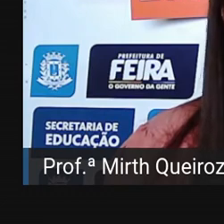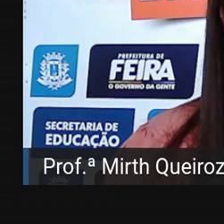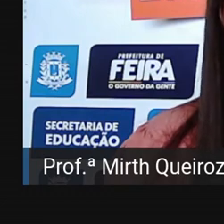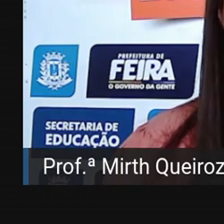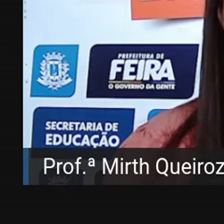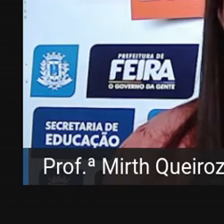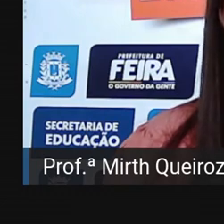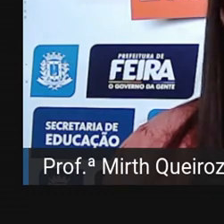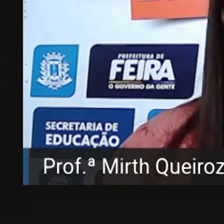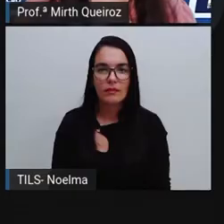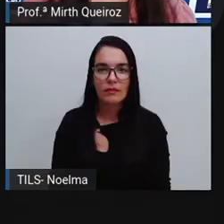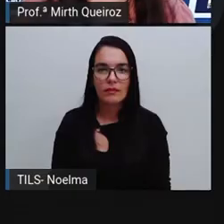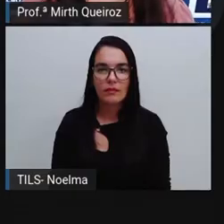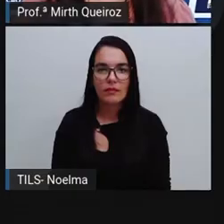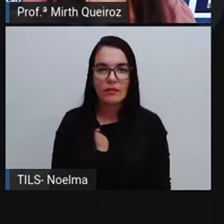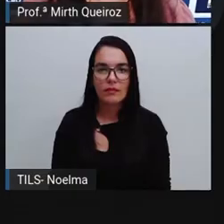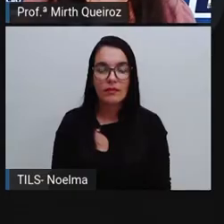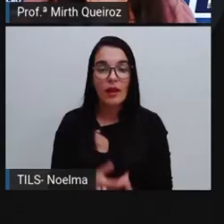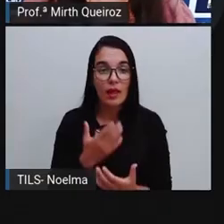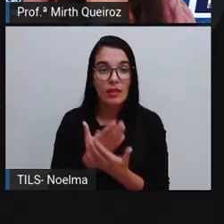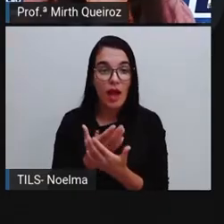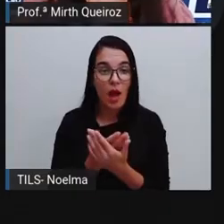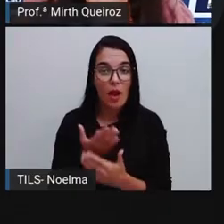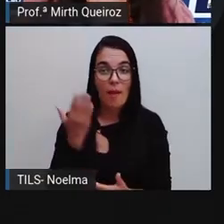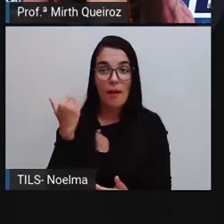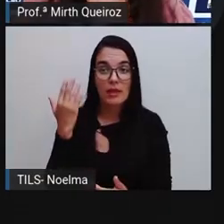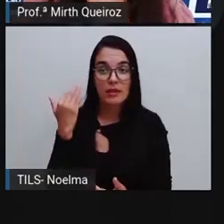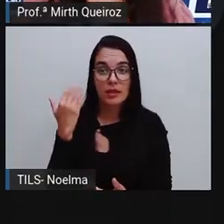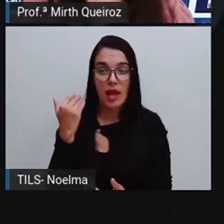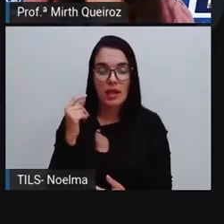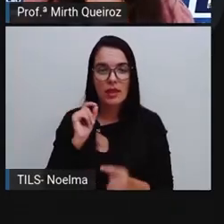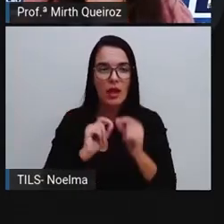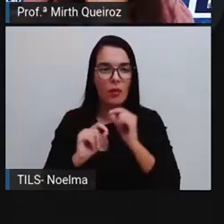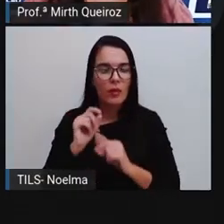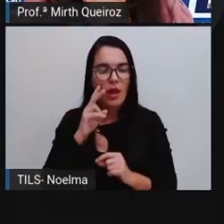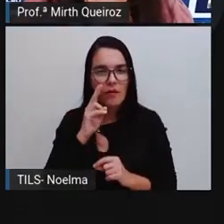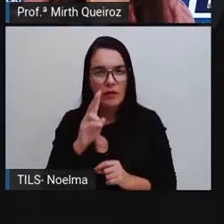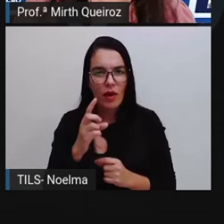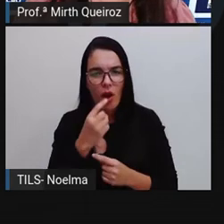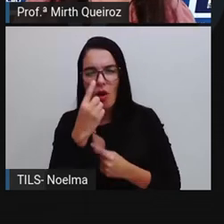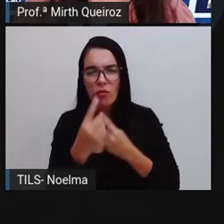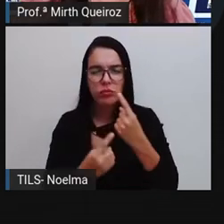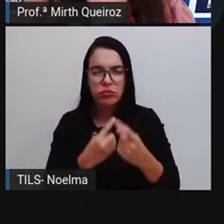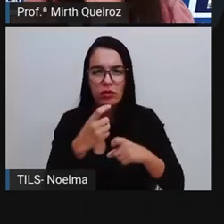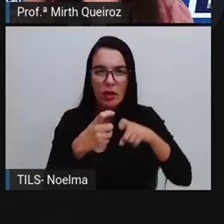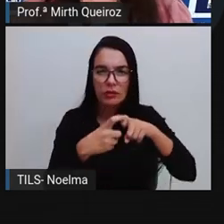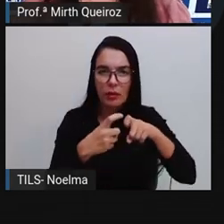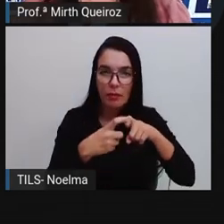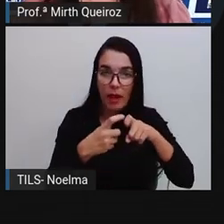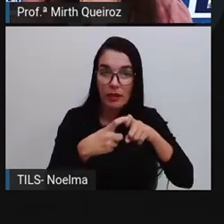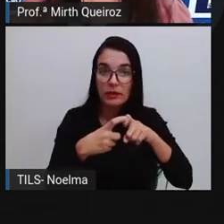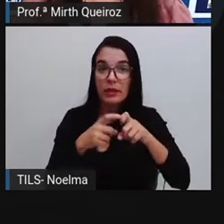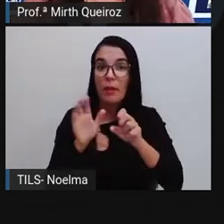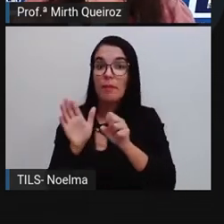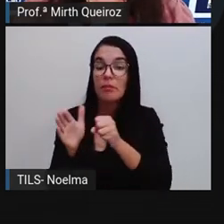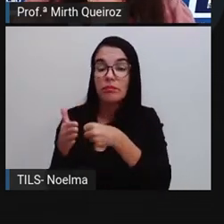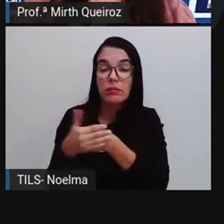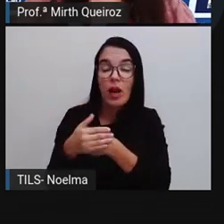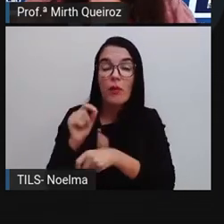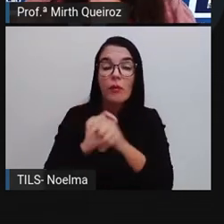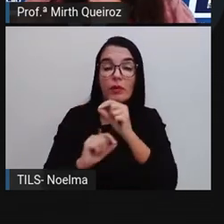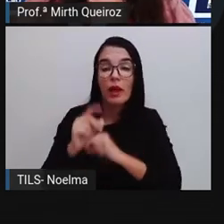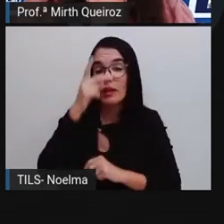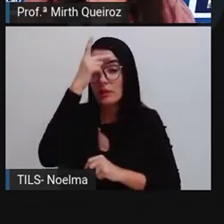tomar de água, né? Na aula anterior, nós vimos que alguns médicos, eles defendem que para os adultos, né, o ideal é que